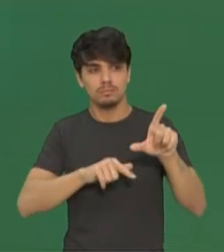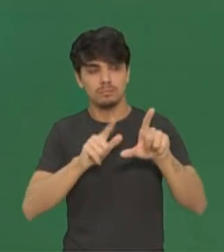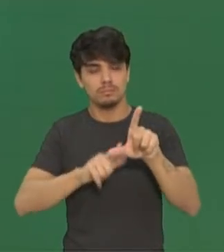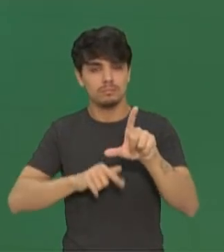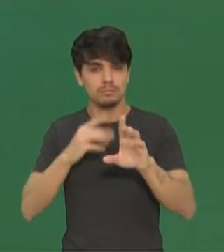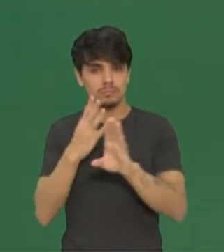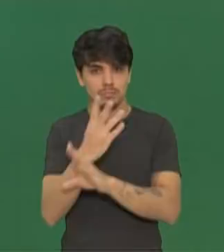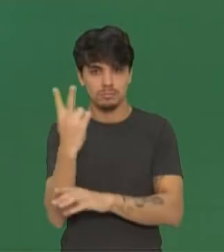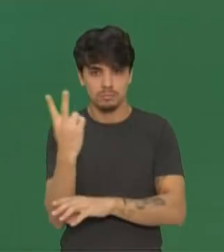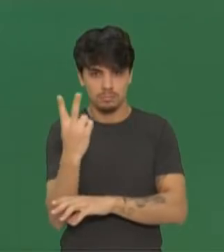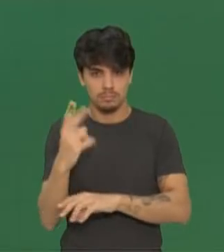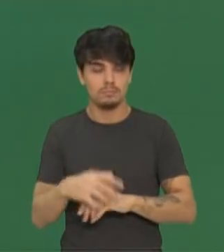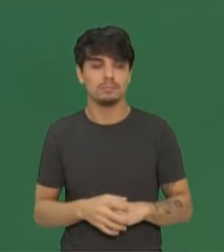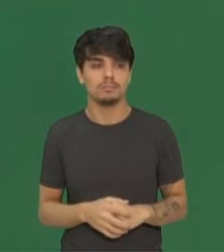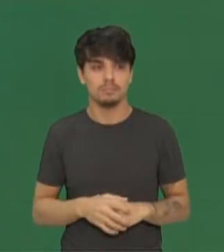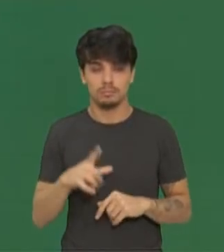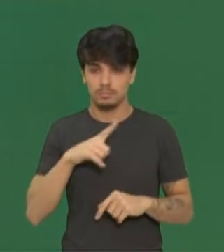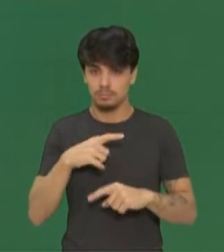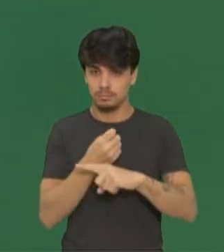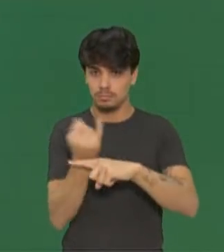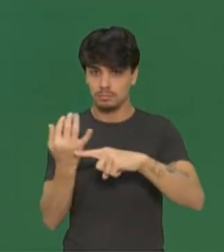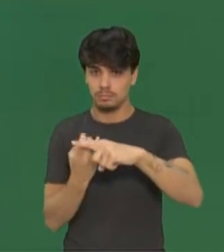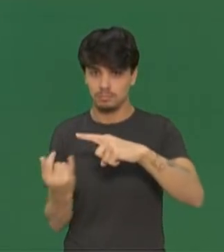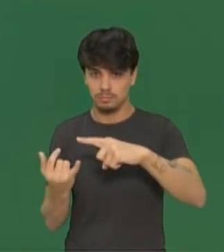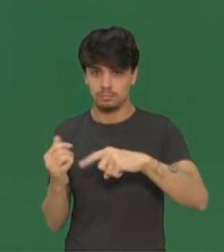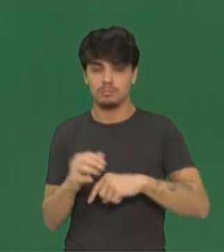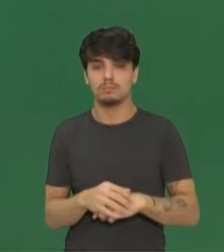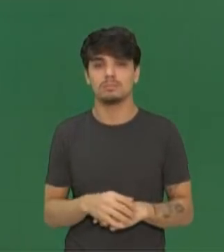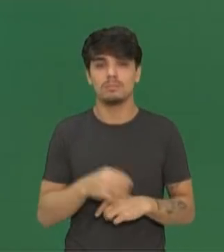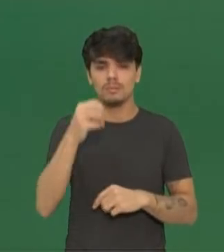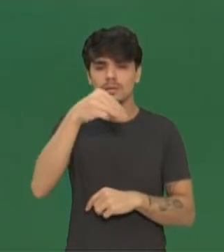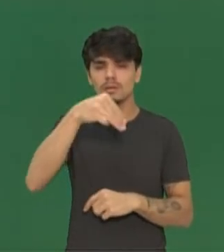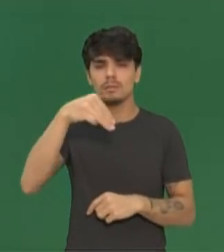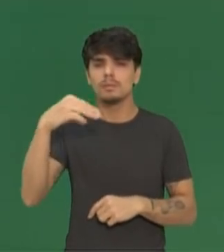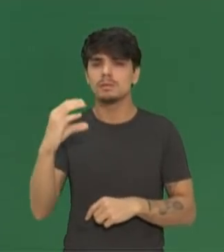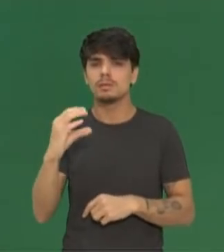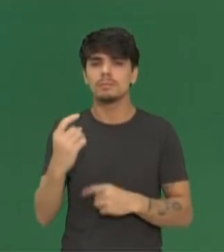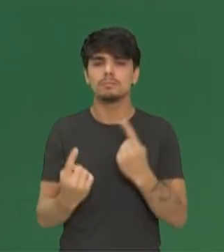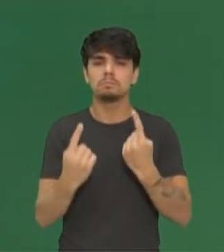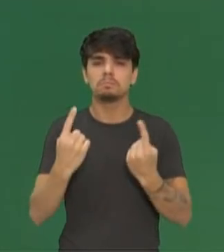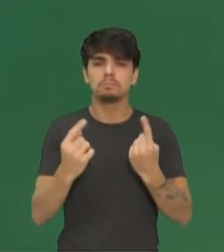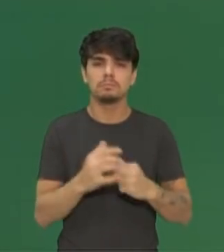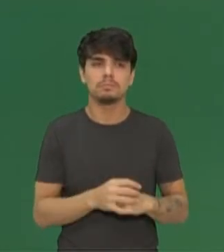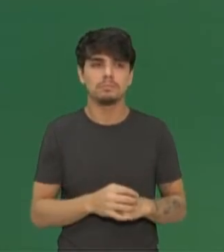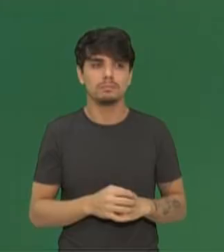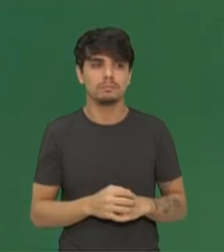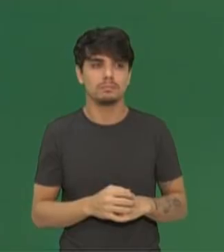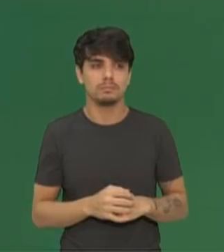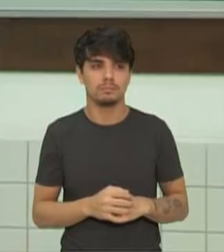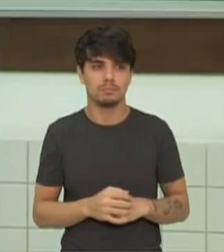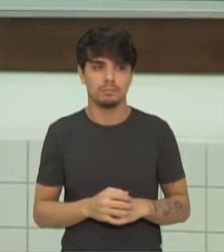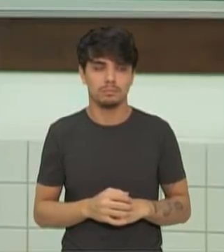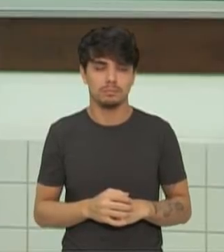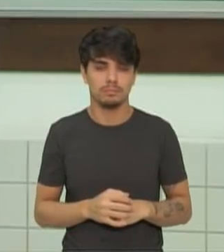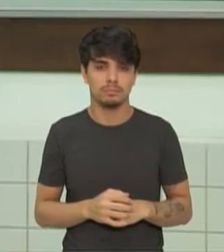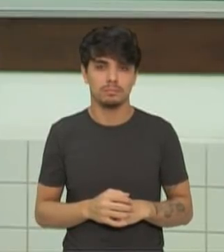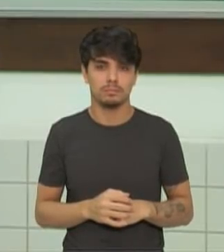Tem fração? Tem. Então, tirar o mínimo múltiplo comum. Em primeiro lugar, qual é o mínimo múltiplo comum